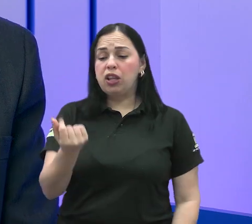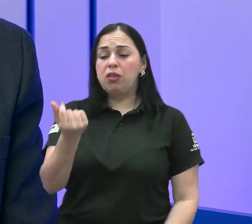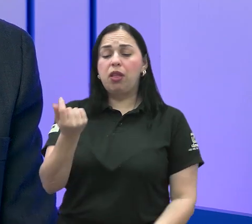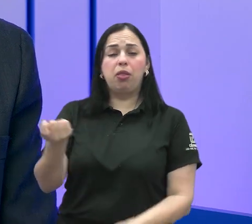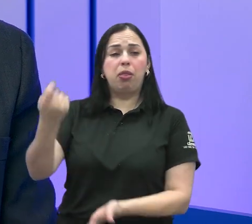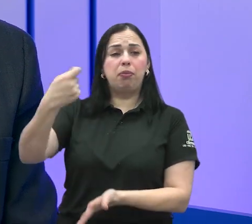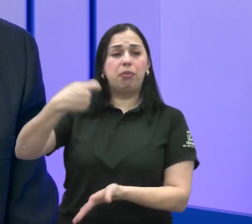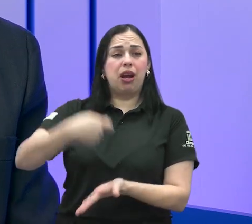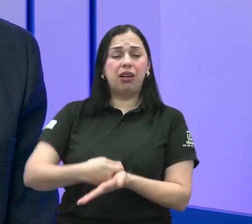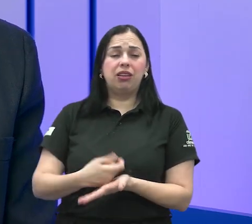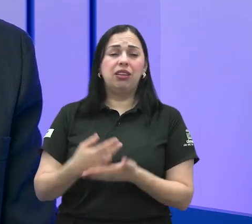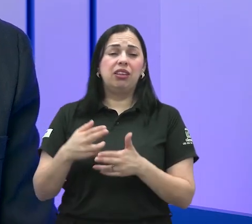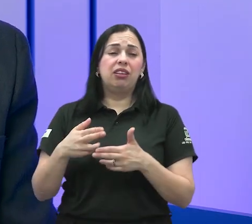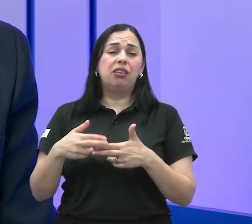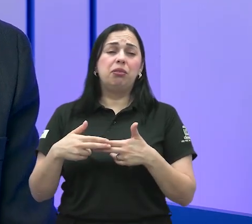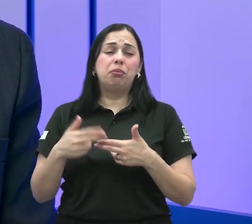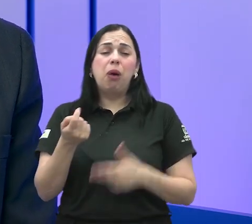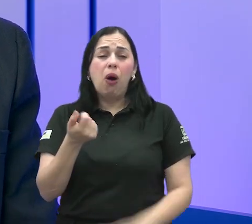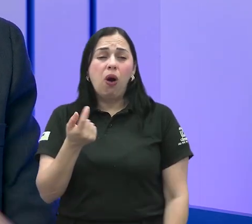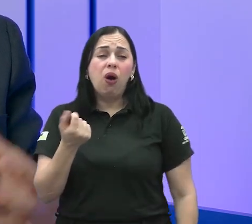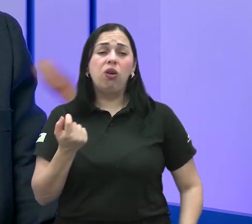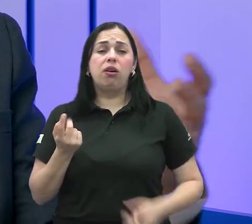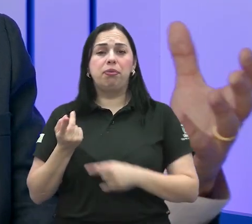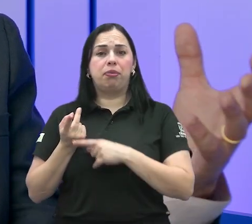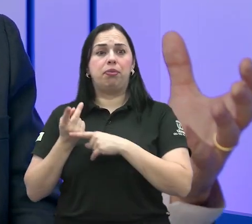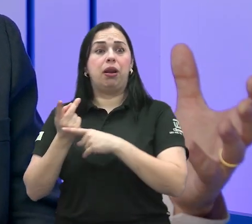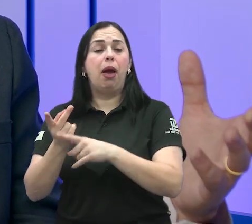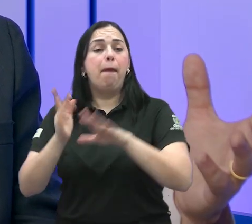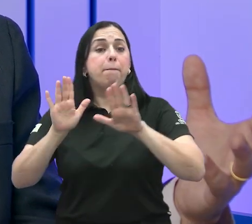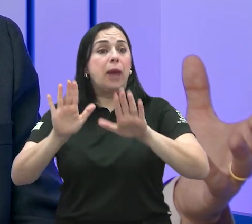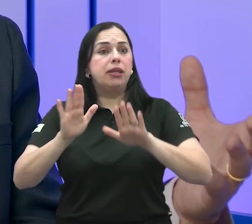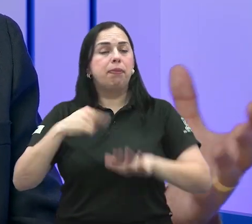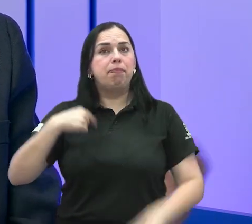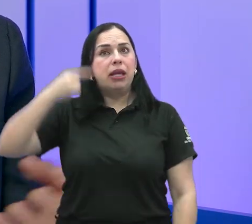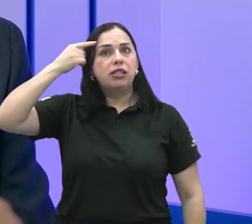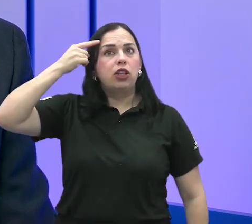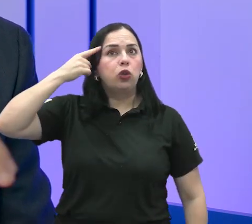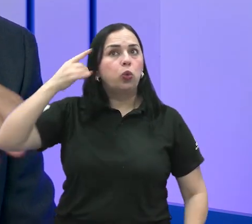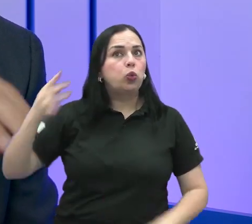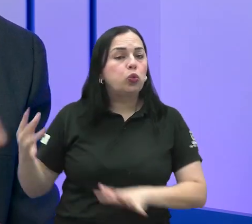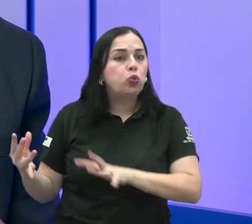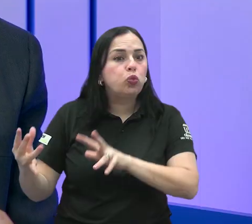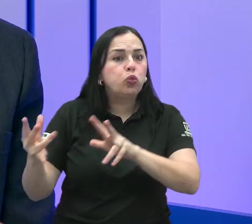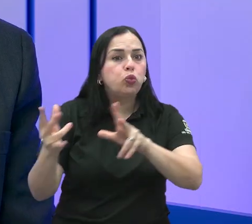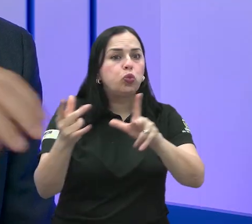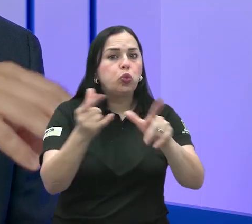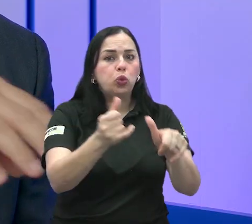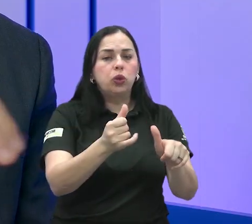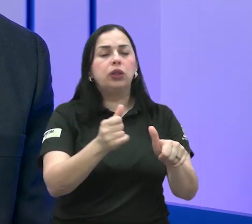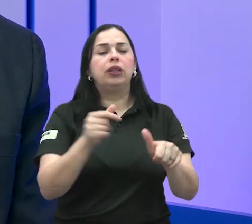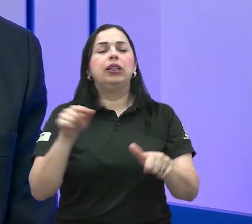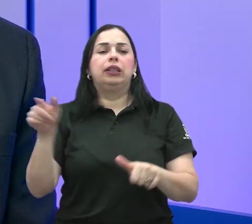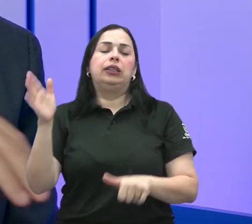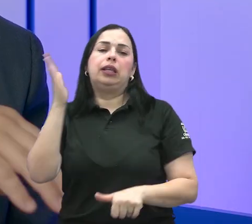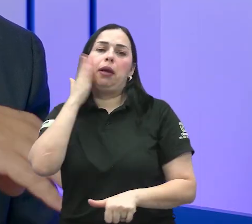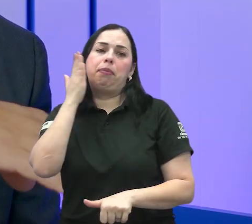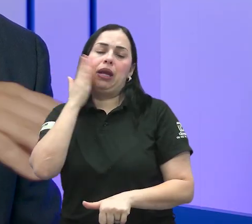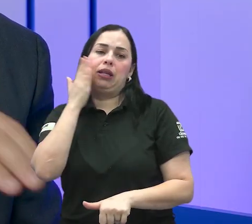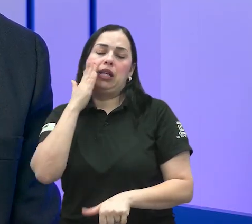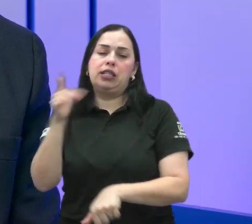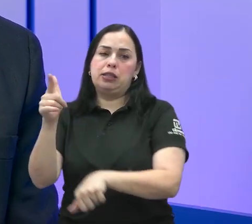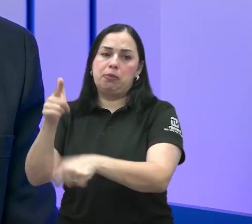que não justifica ele ir atrás daquilo. Porém, quando a gente pensa no cenário macro, a gente percebe que essas pequenas lesões são